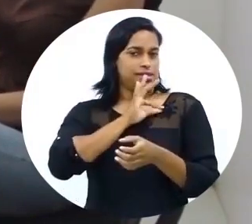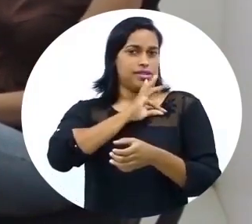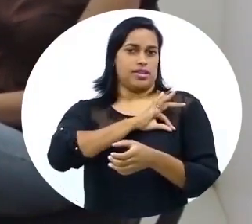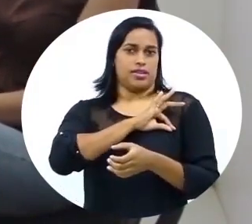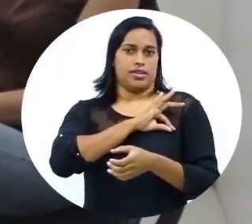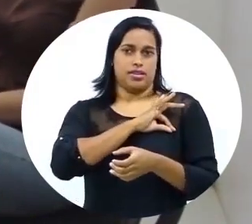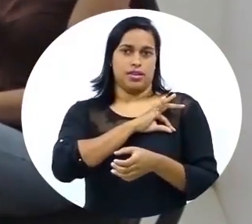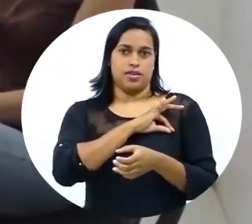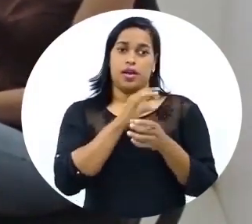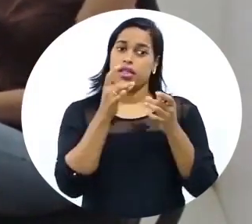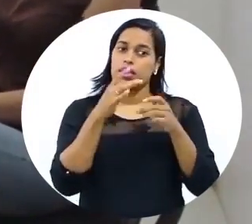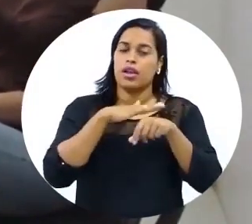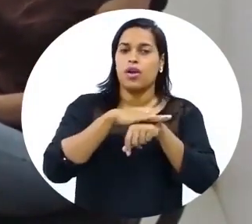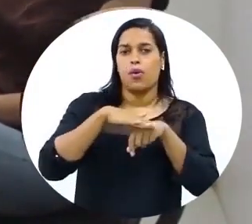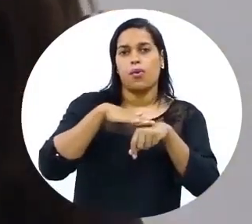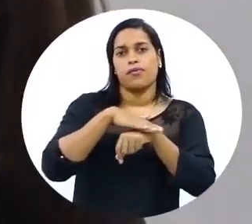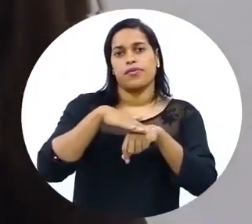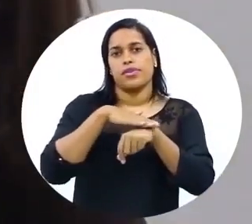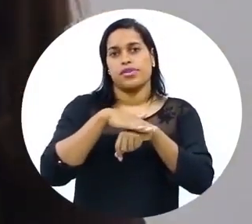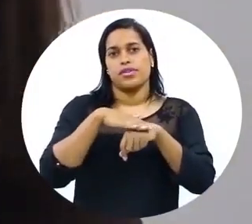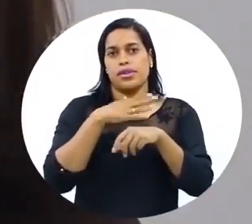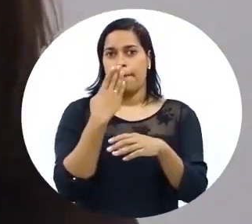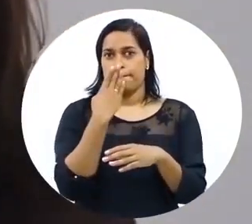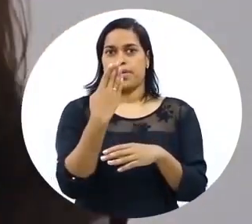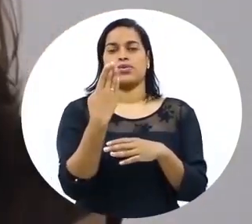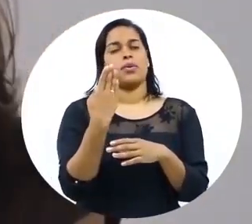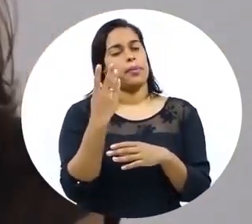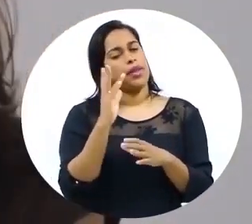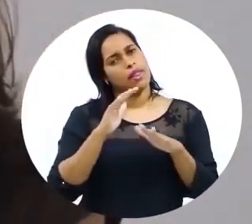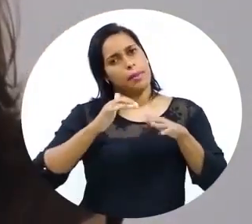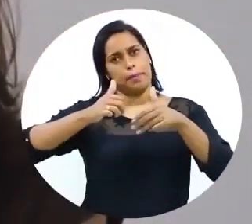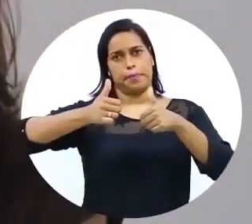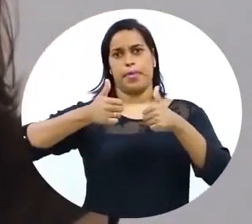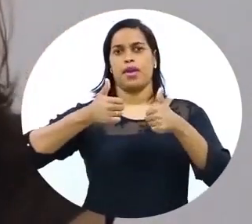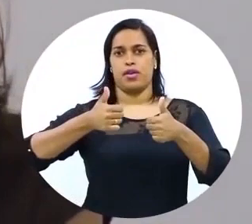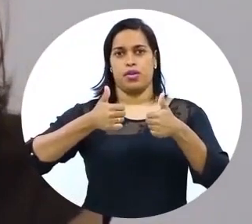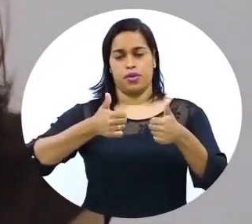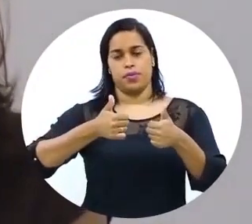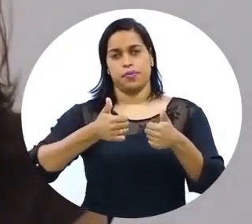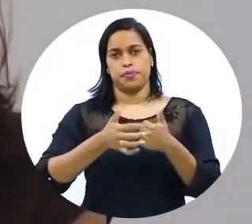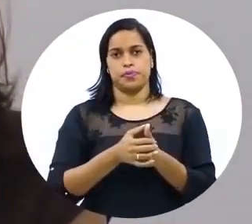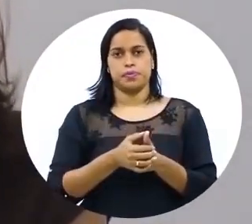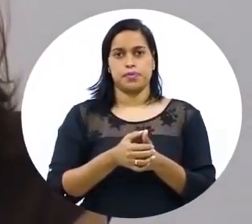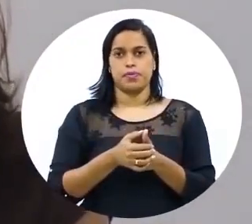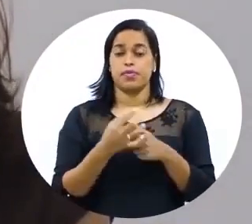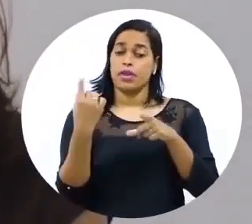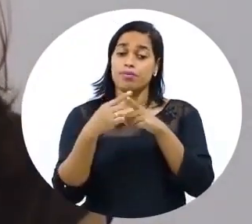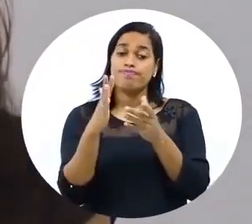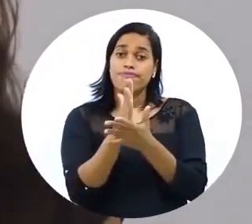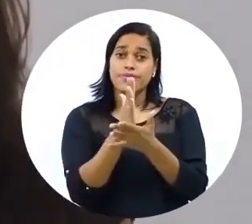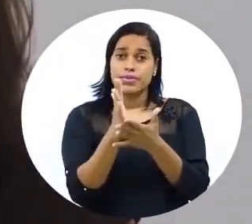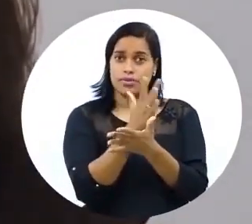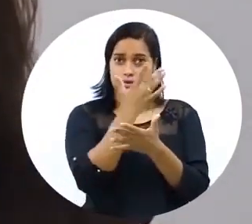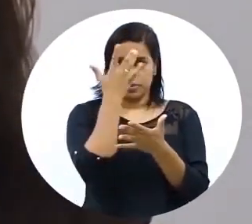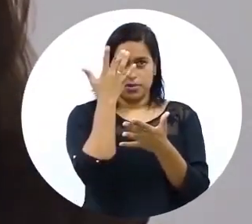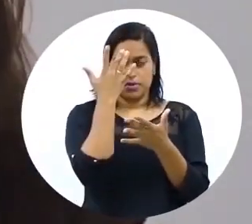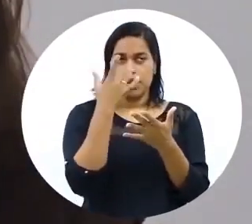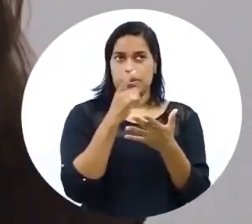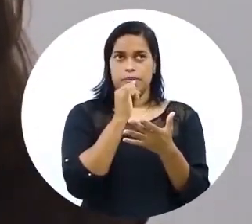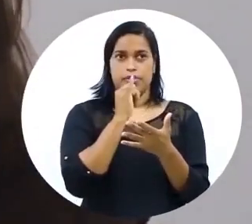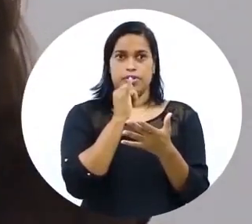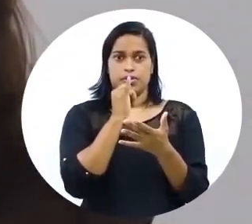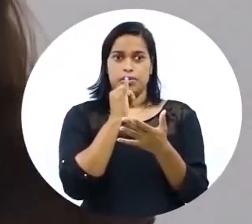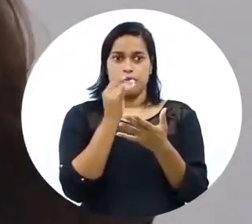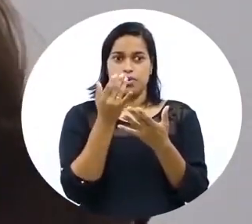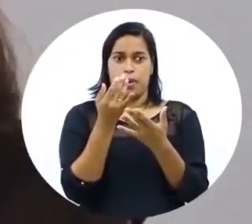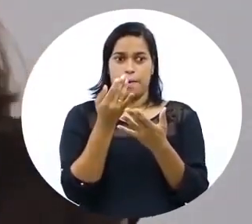que deixe para conversar pessoalmente. Perfeito. Né? Porque as pessoas, às vezes eu coloco uma pretensão,